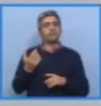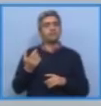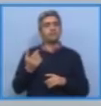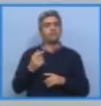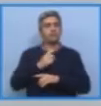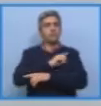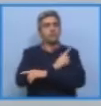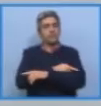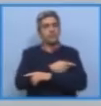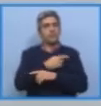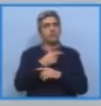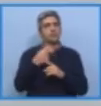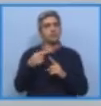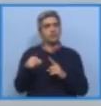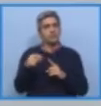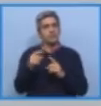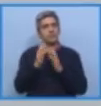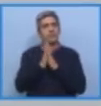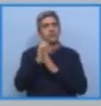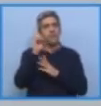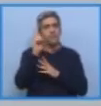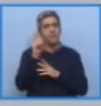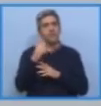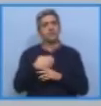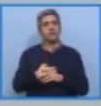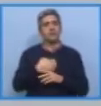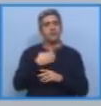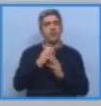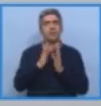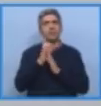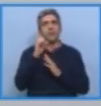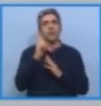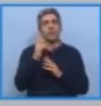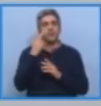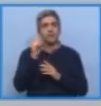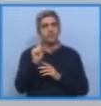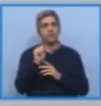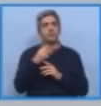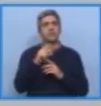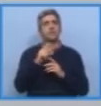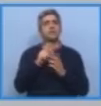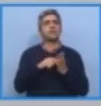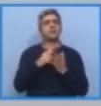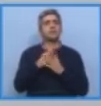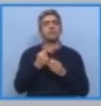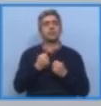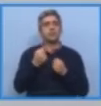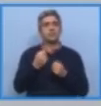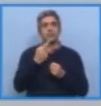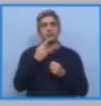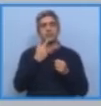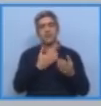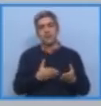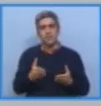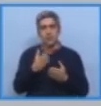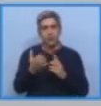o poder, a existência de Deus, o significado de Deus nas suas vidas, mas nem sempre consegue perceber o caminho para